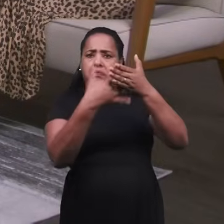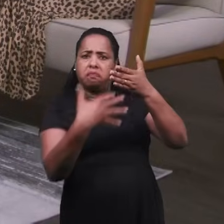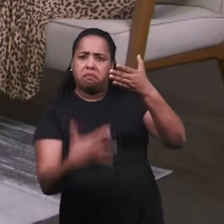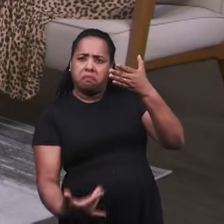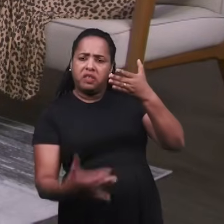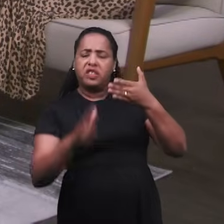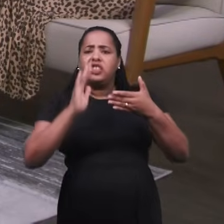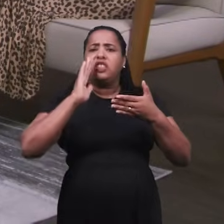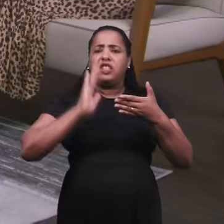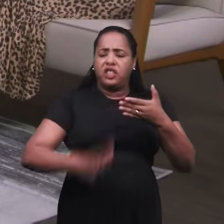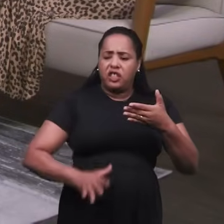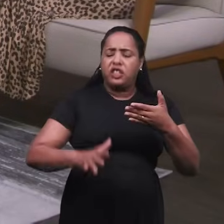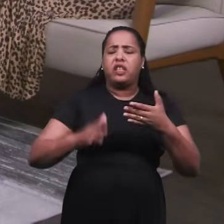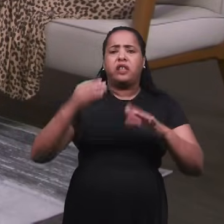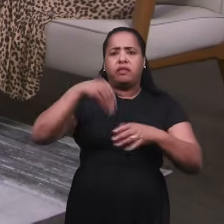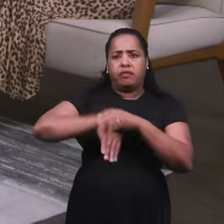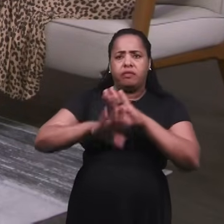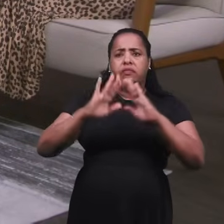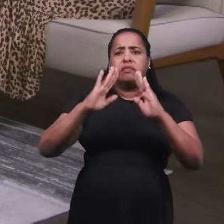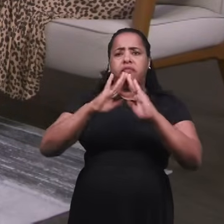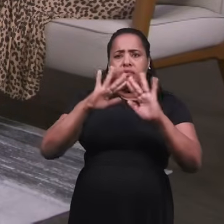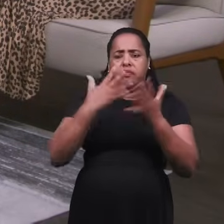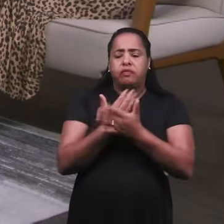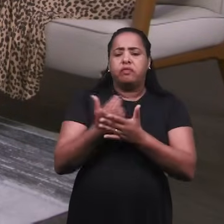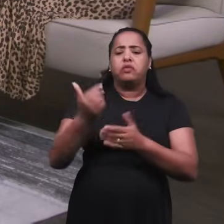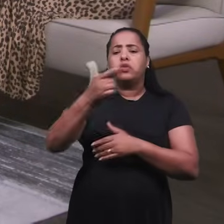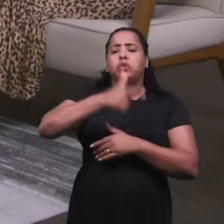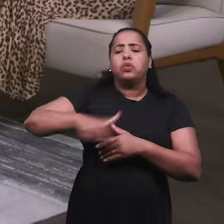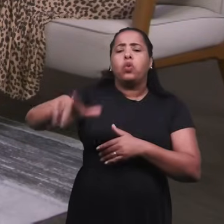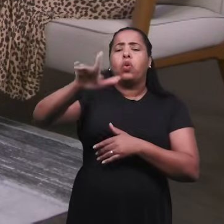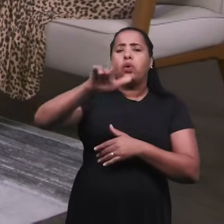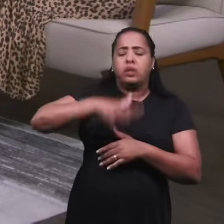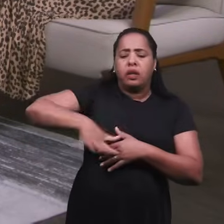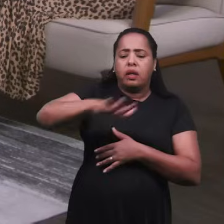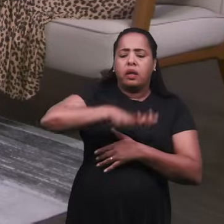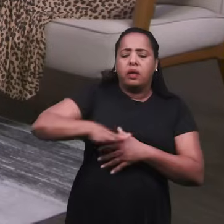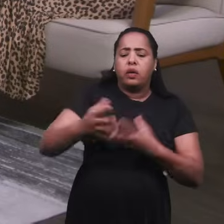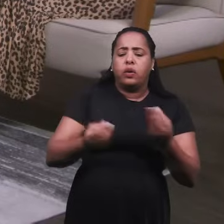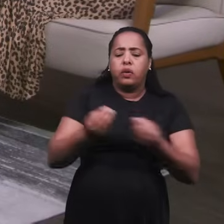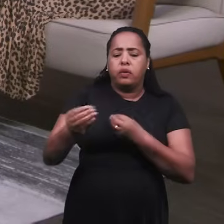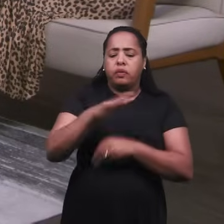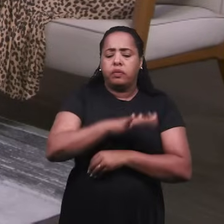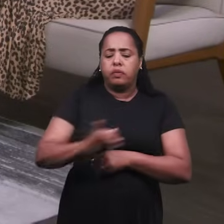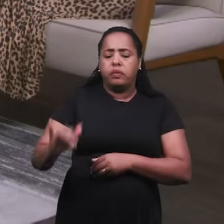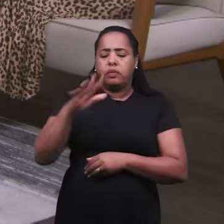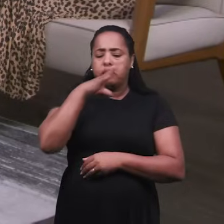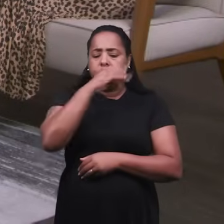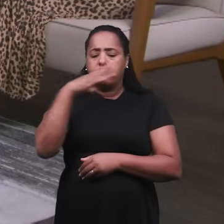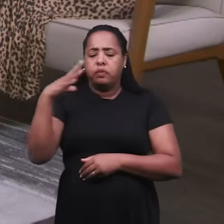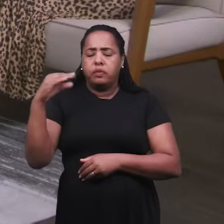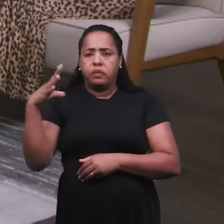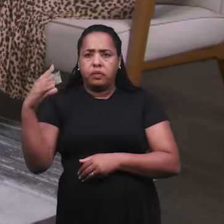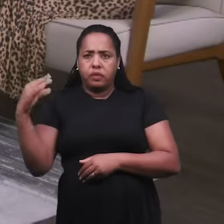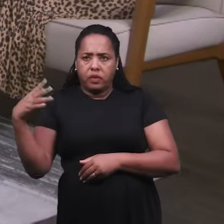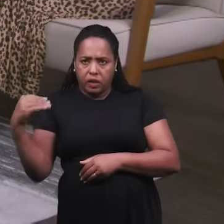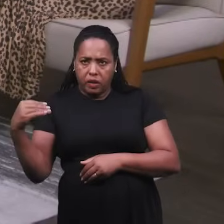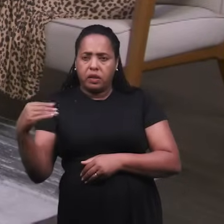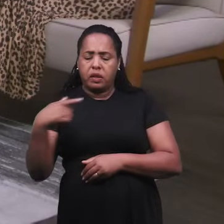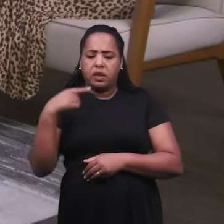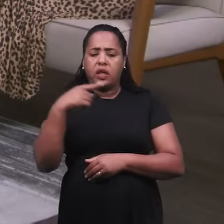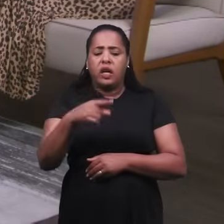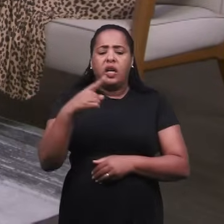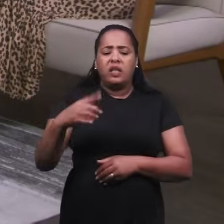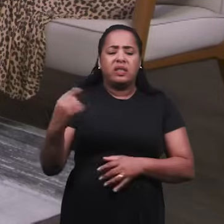relatos, né, em escolas, outros ambientes, como que as crianças intermediárias e adolescentes estão